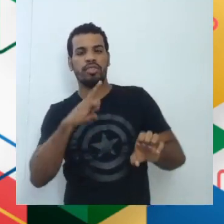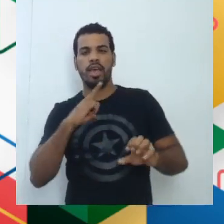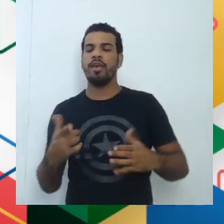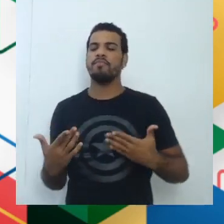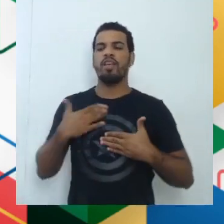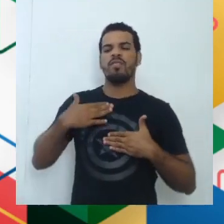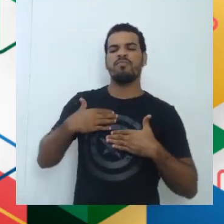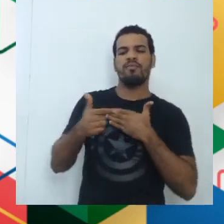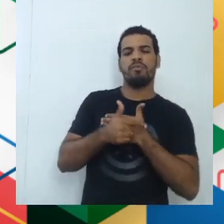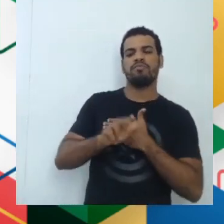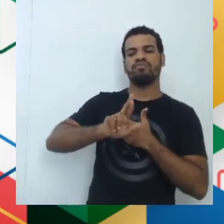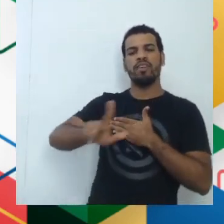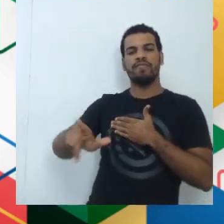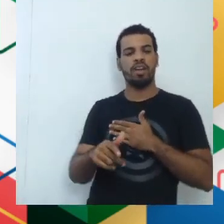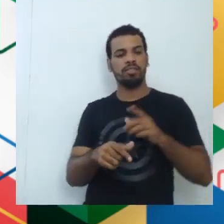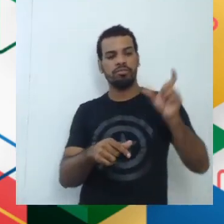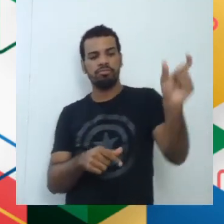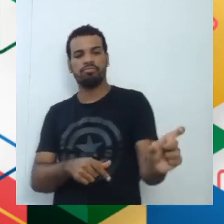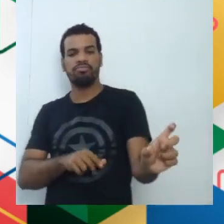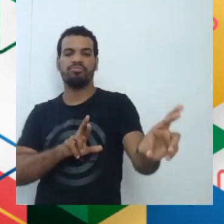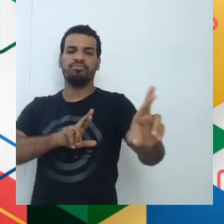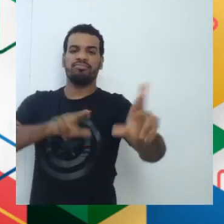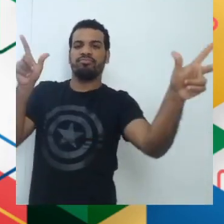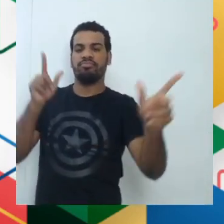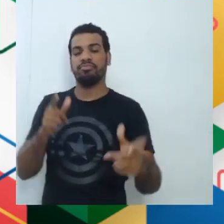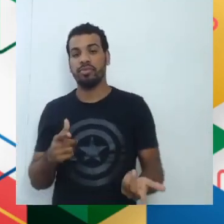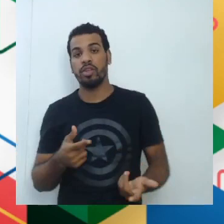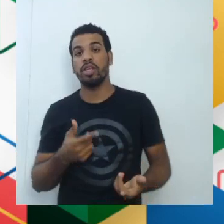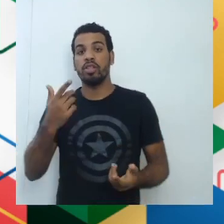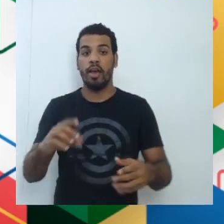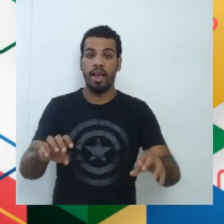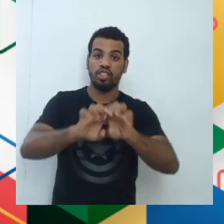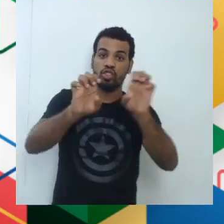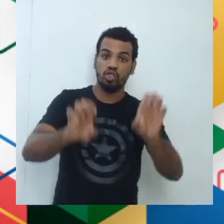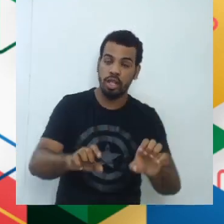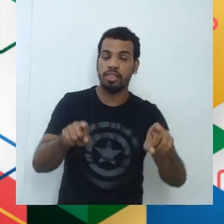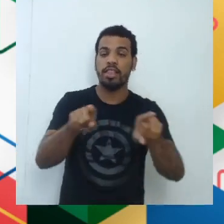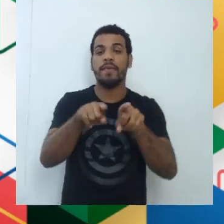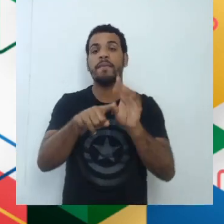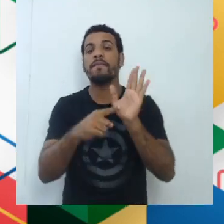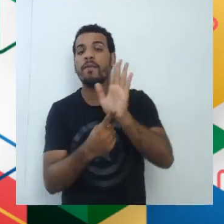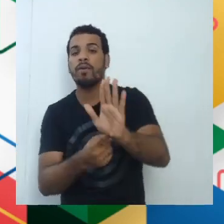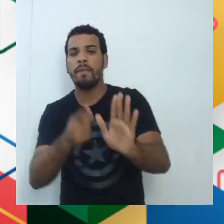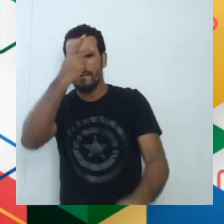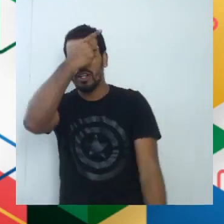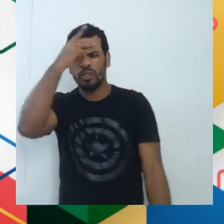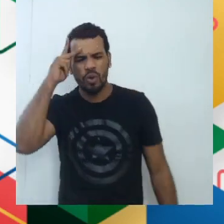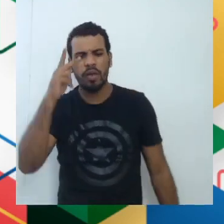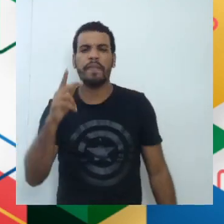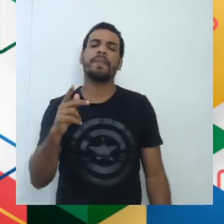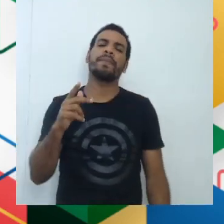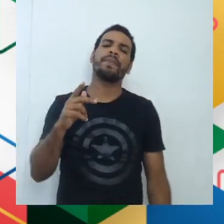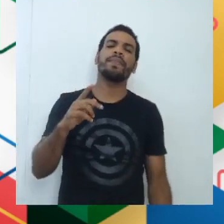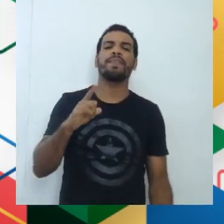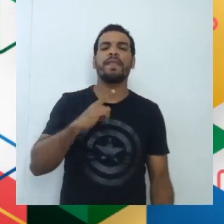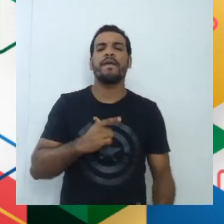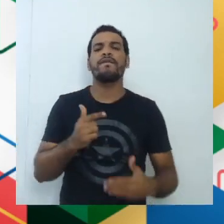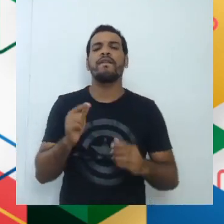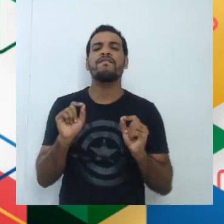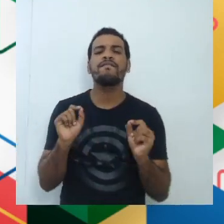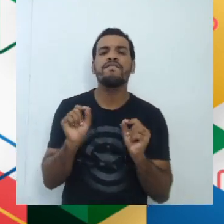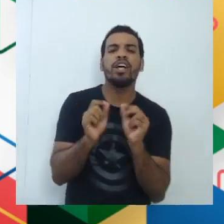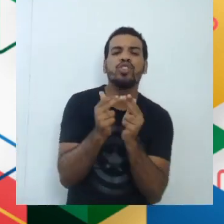papéis diferenciados, certo, nessa estrutura, e essa estrutura também demonstra que as pessoas vão ter funções